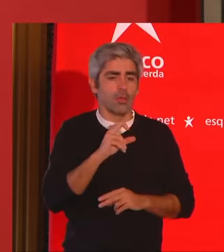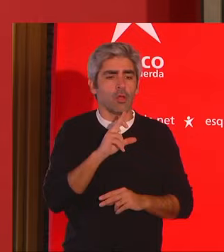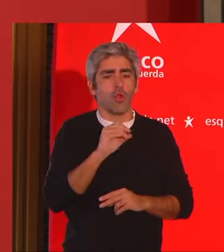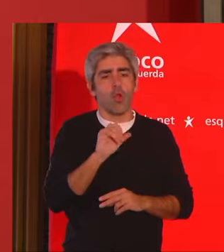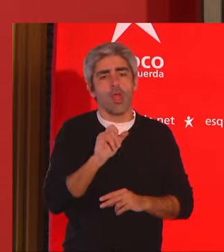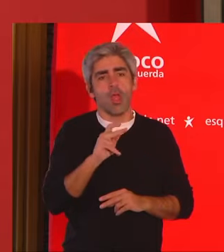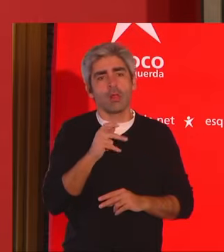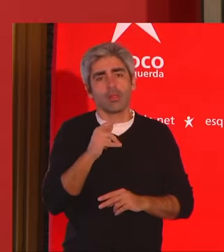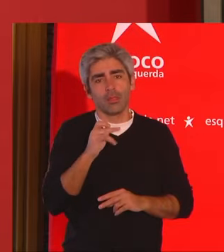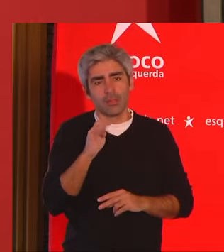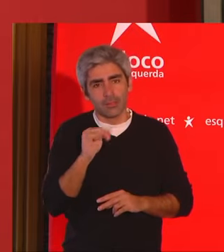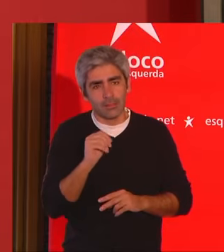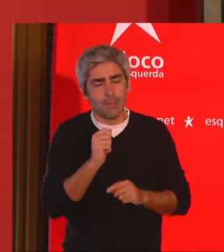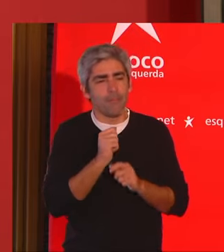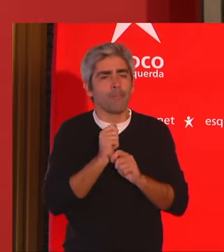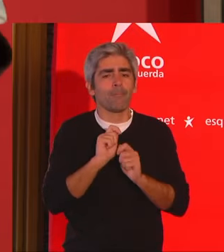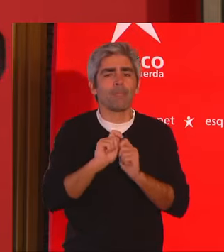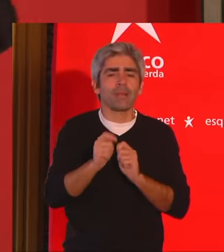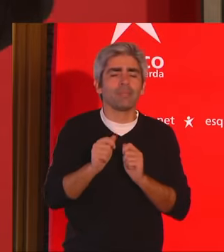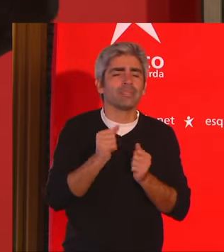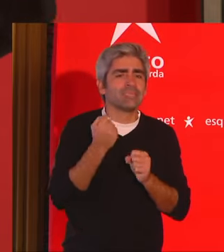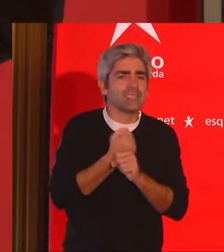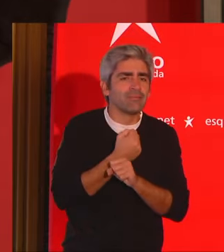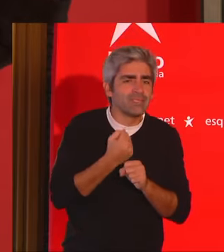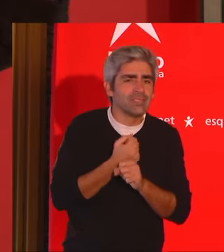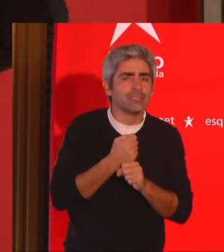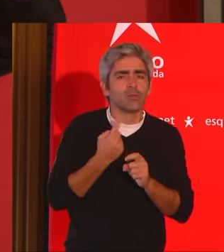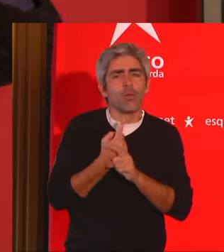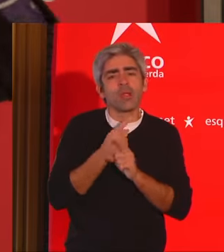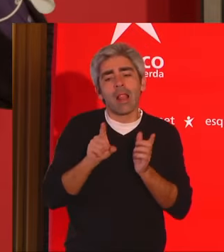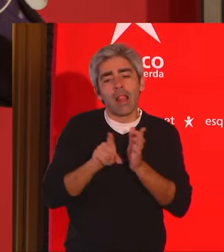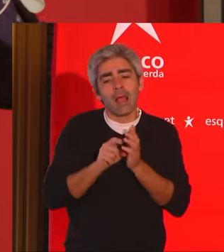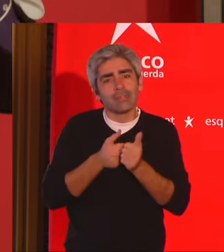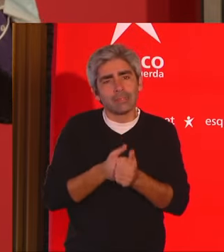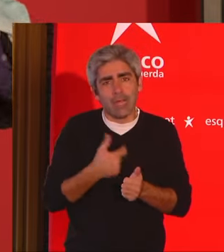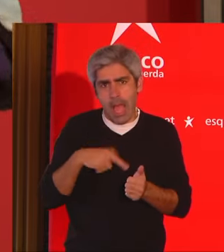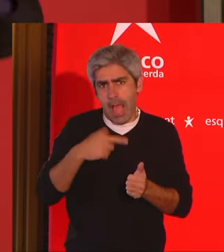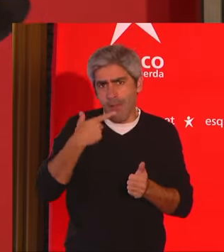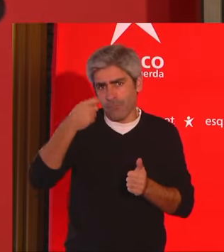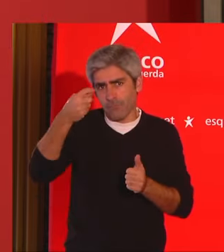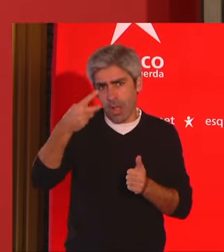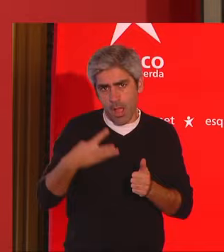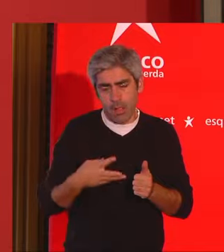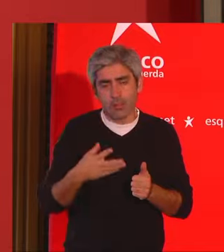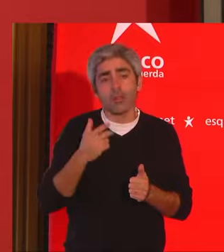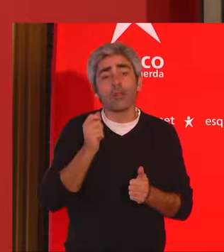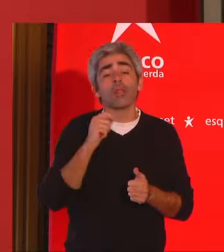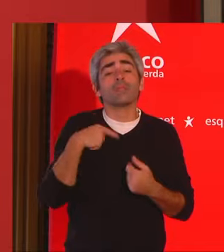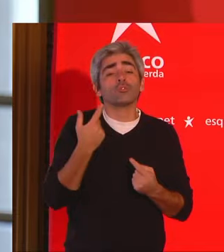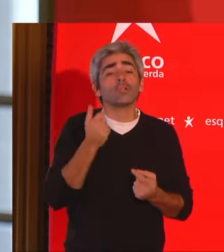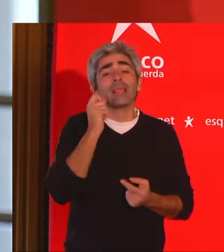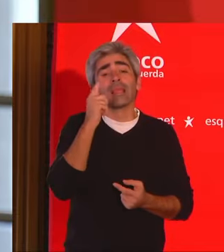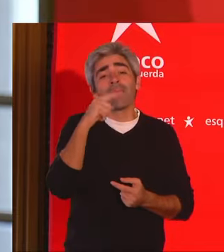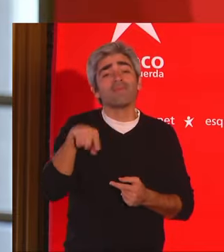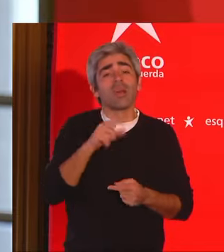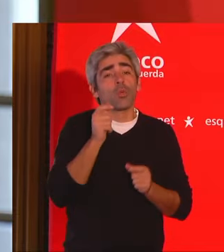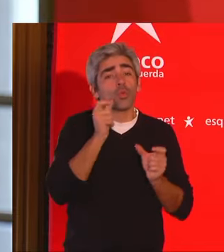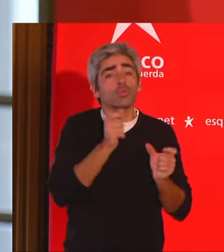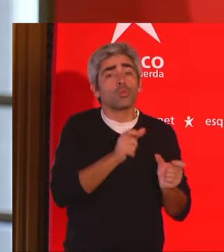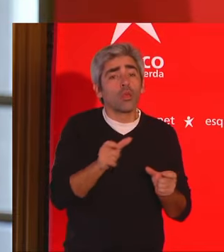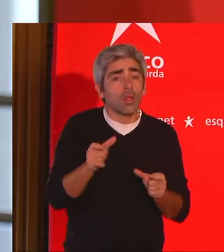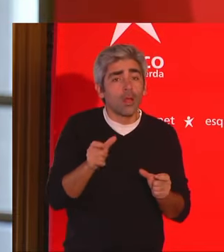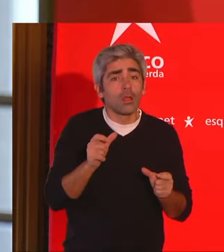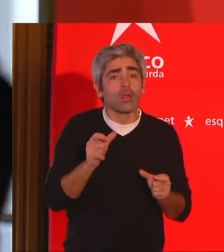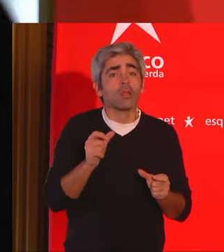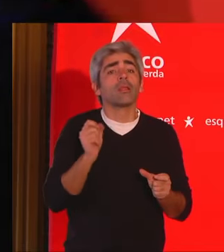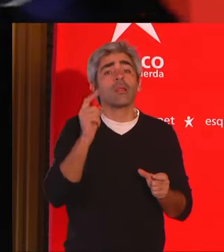royalties, pagamentos de serviços, enfim, as justificações legais, há imensas. Quem é que depois vai controlar e quem é que, sobretudo,